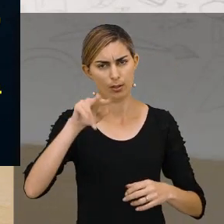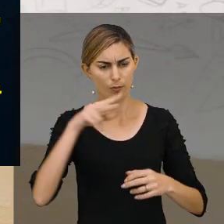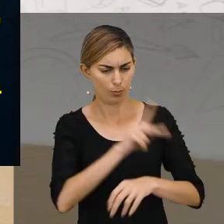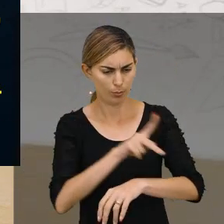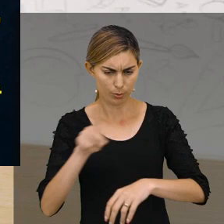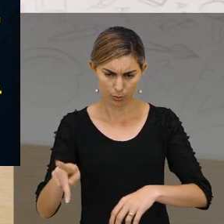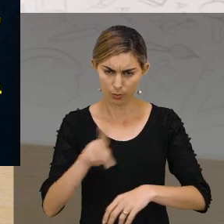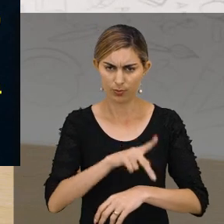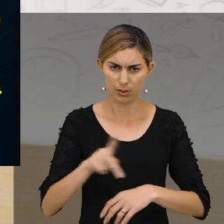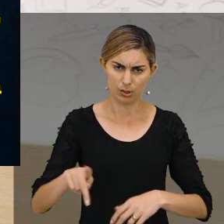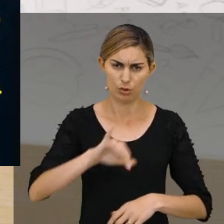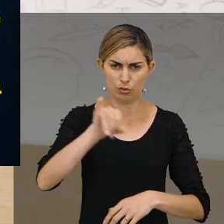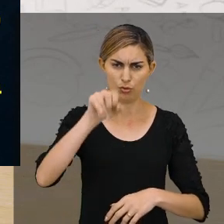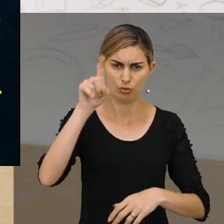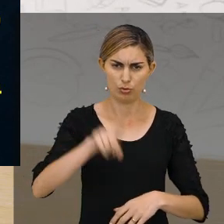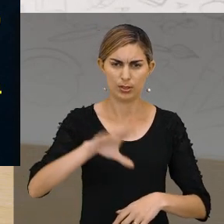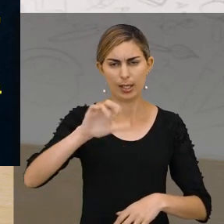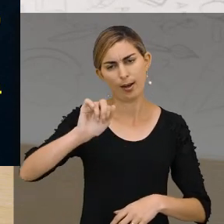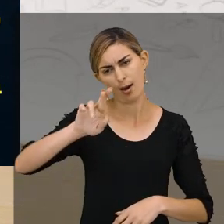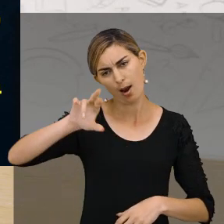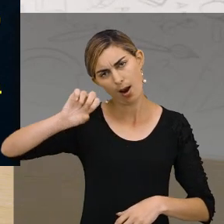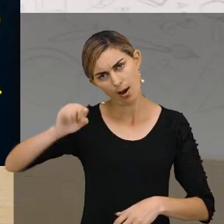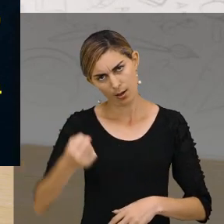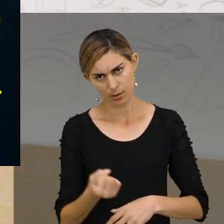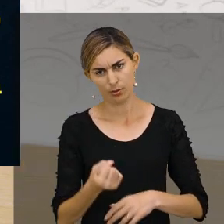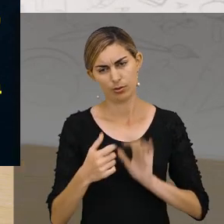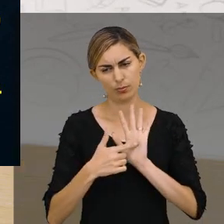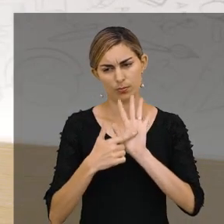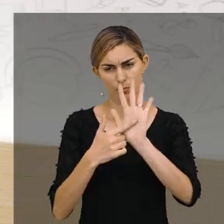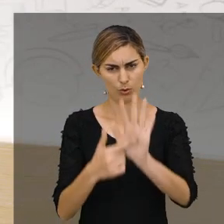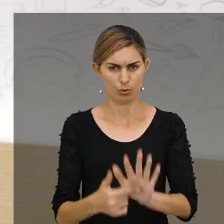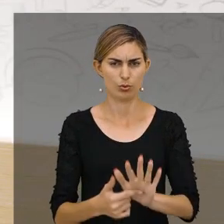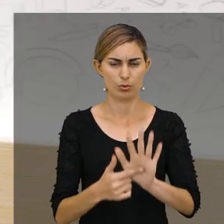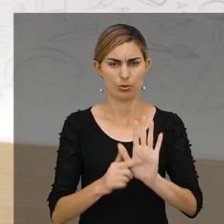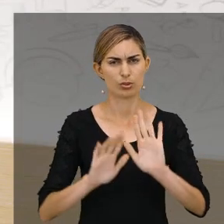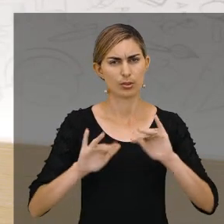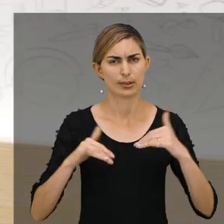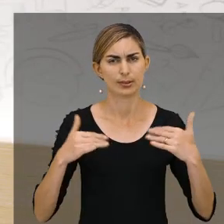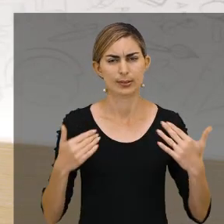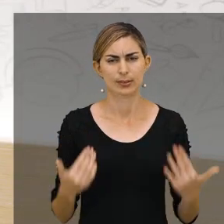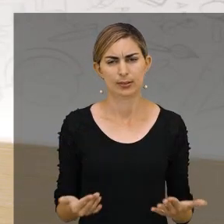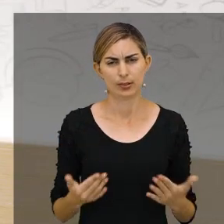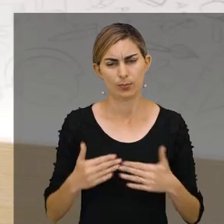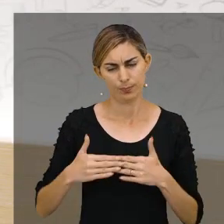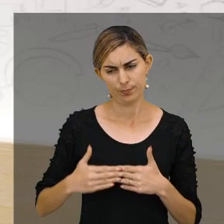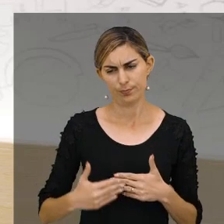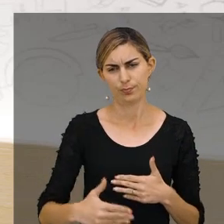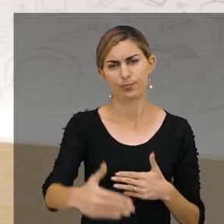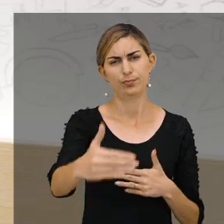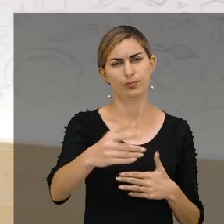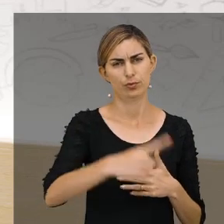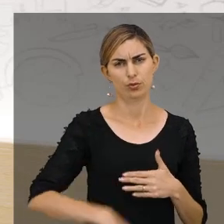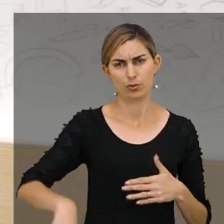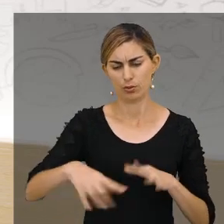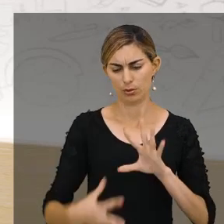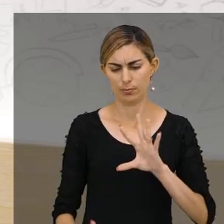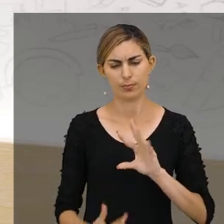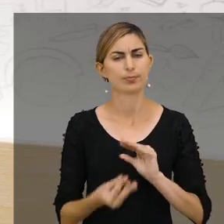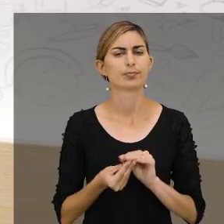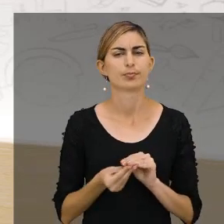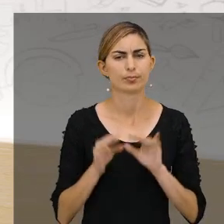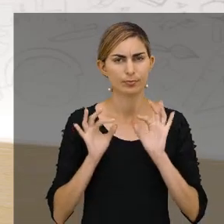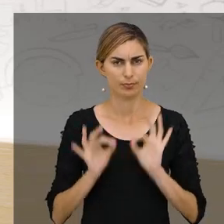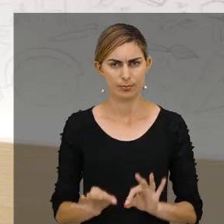o professor José Carlos Libânio nos traz. Então, prosseguindo a nossa